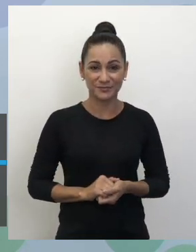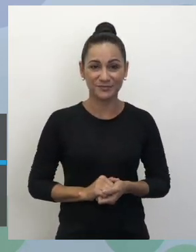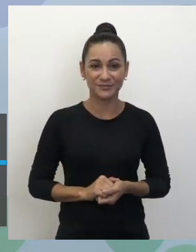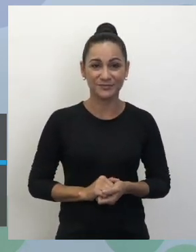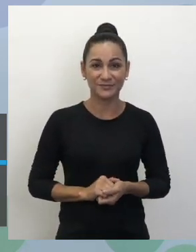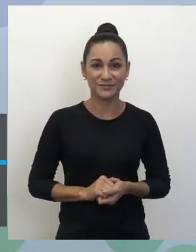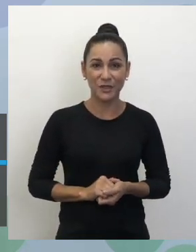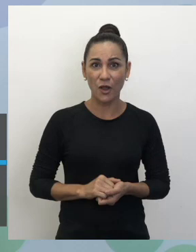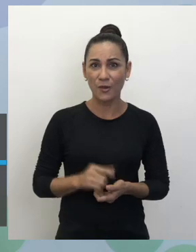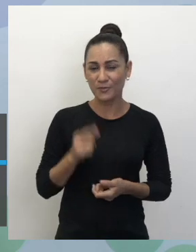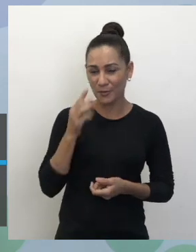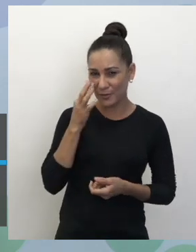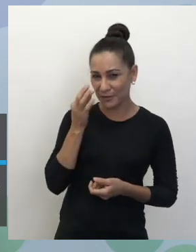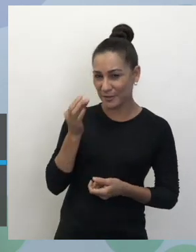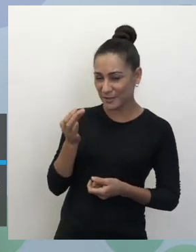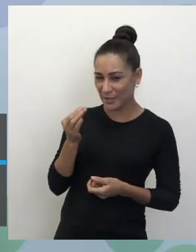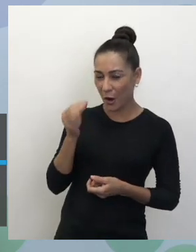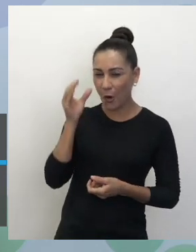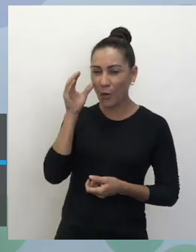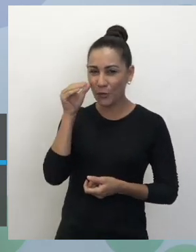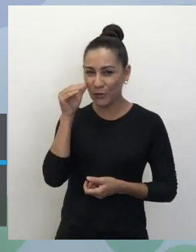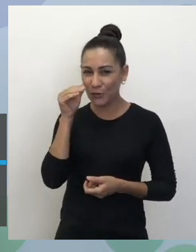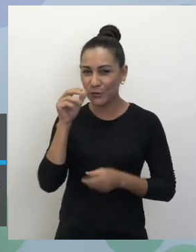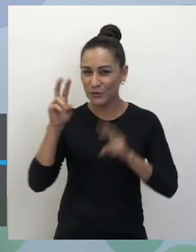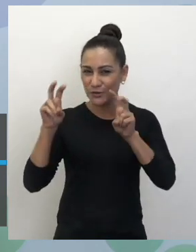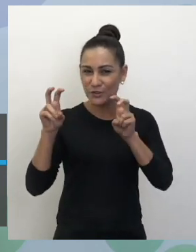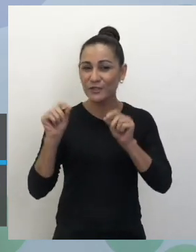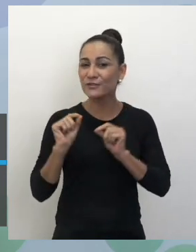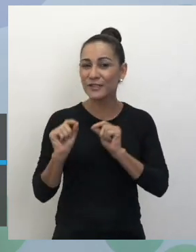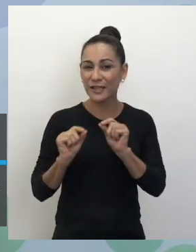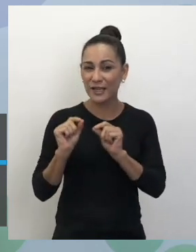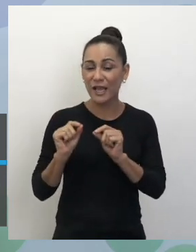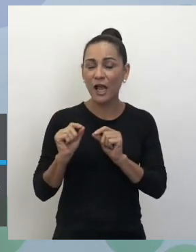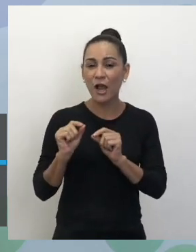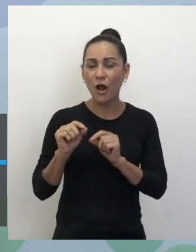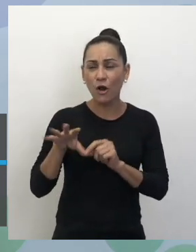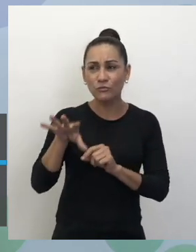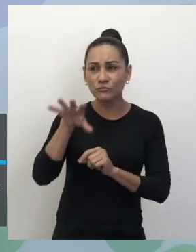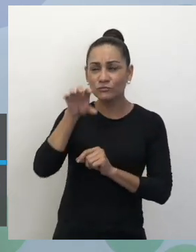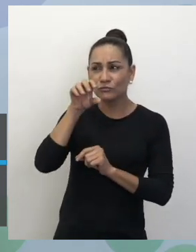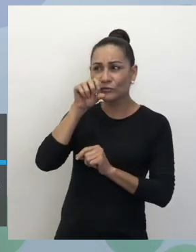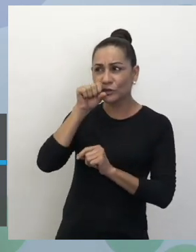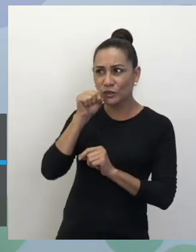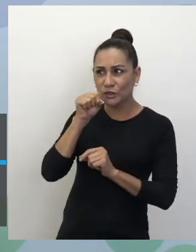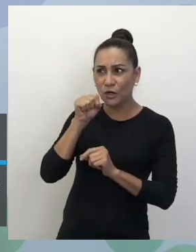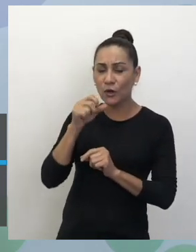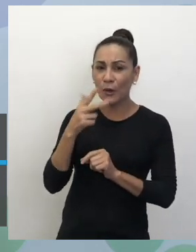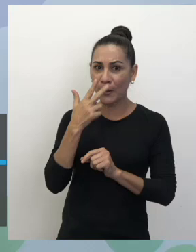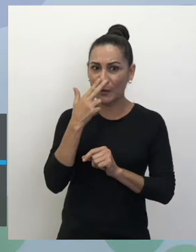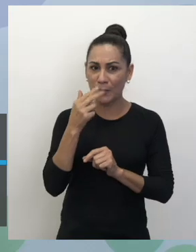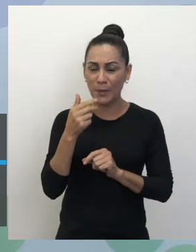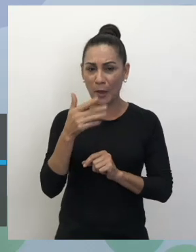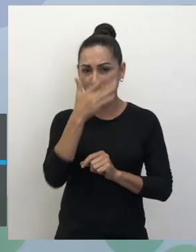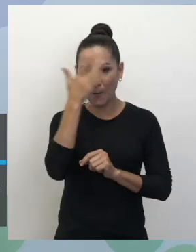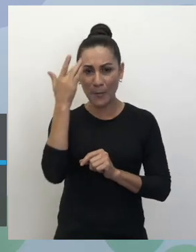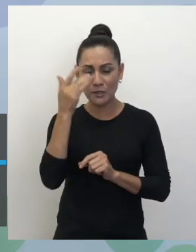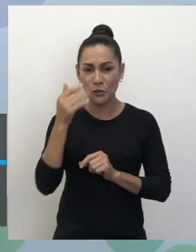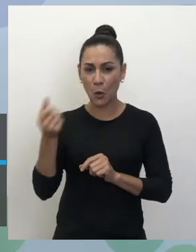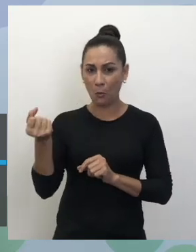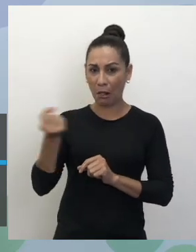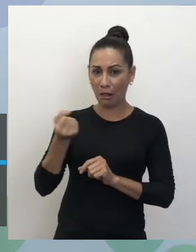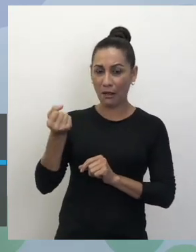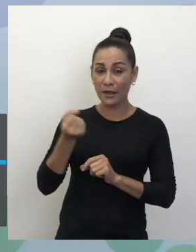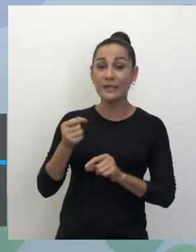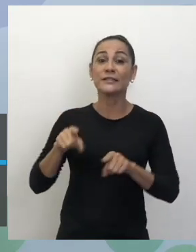killer. Olha só, interessante esse título aí, né? Poluição do ar, um assassino silencioso. É isso que a gente vai trabalhar